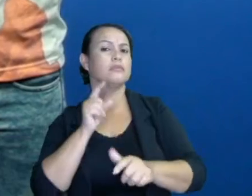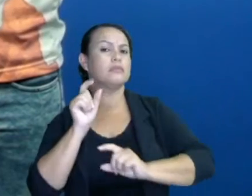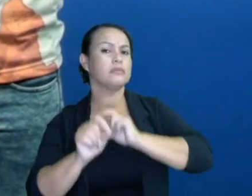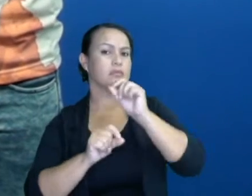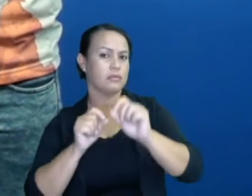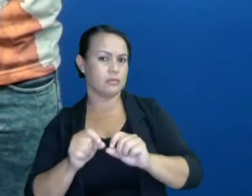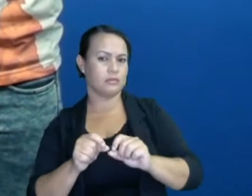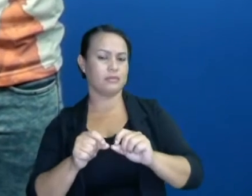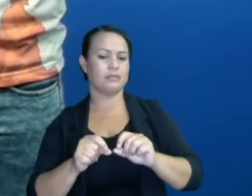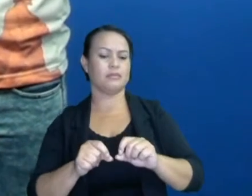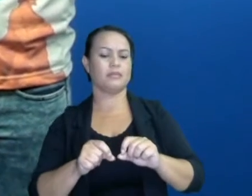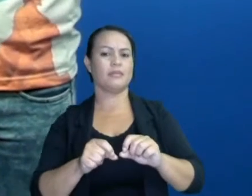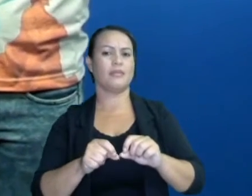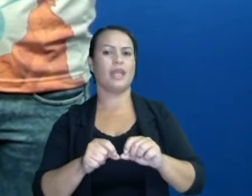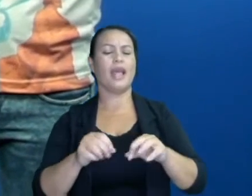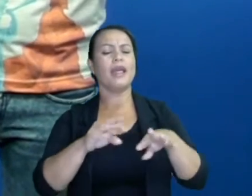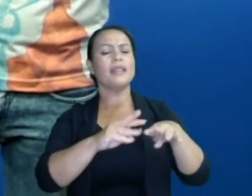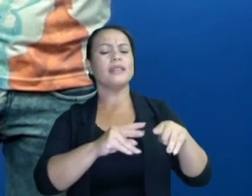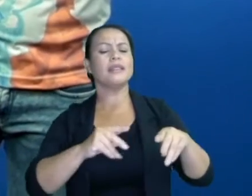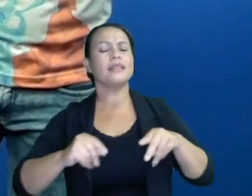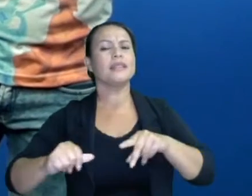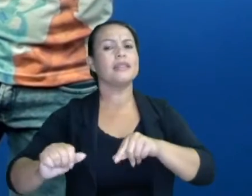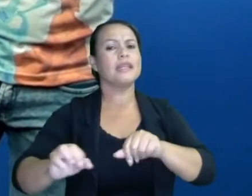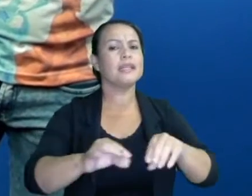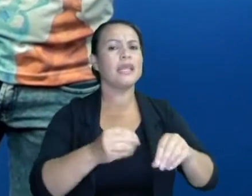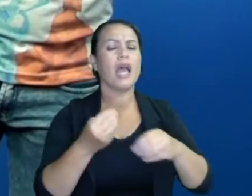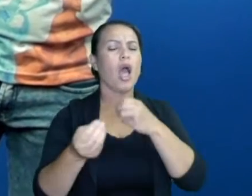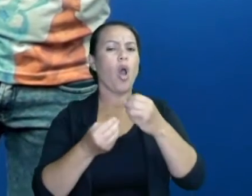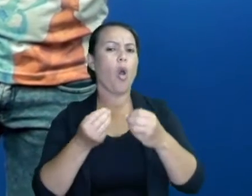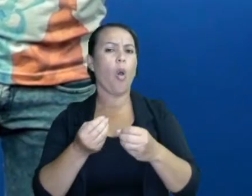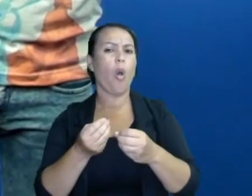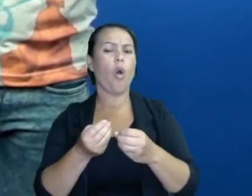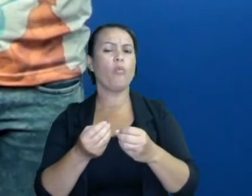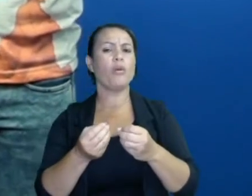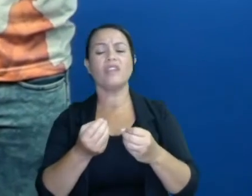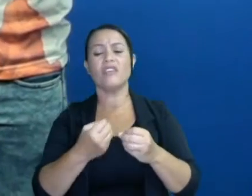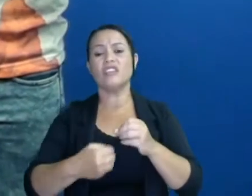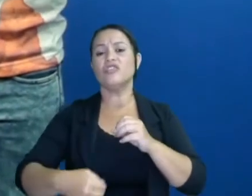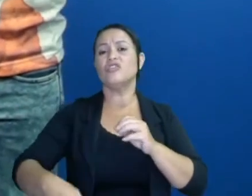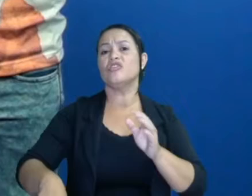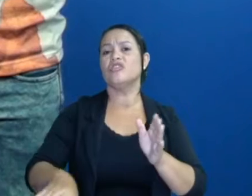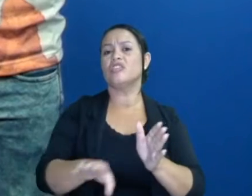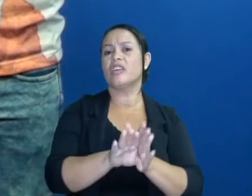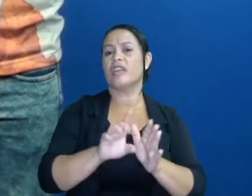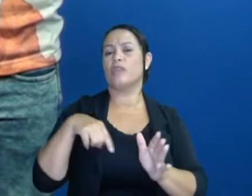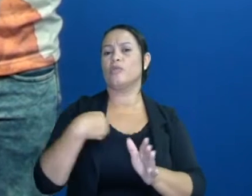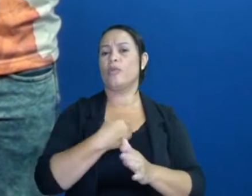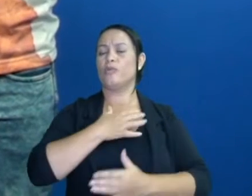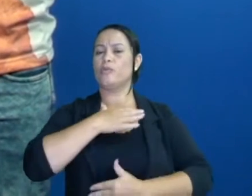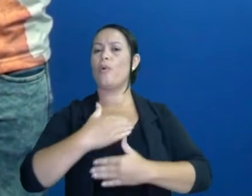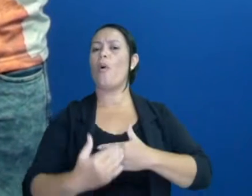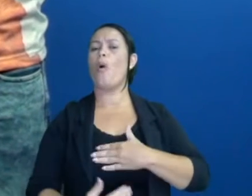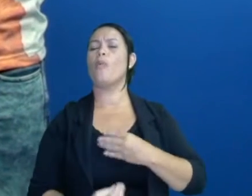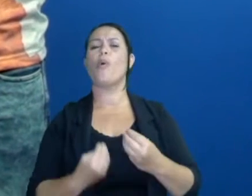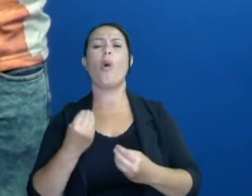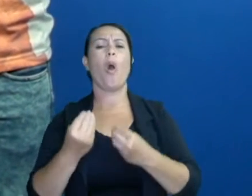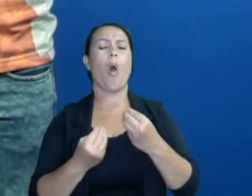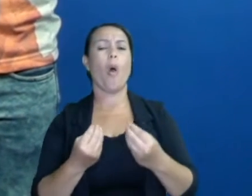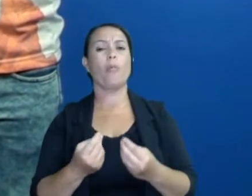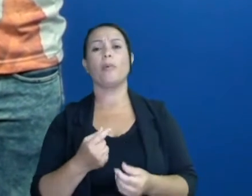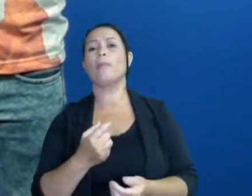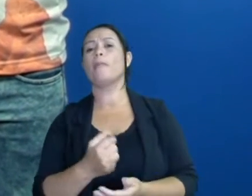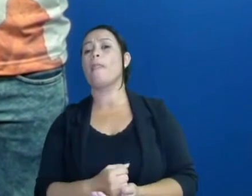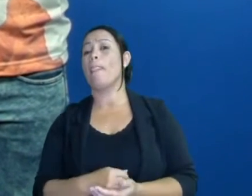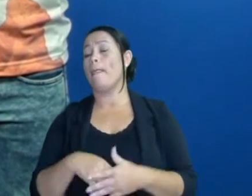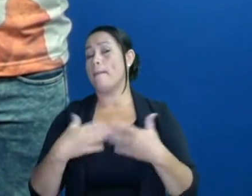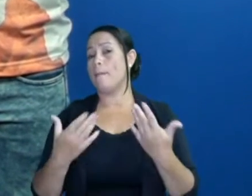na atmosfera. Nessa atmosfera, como será que ele vai chegar no nosso organismo? Bem, se